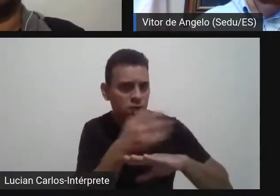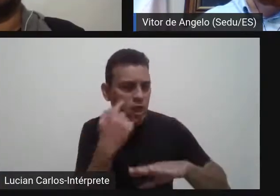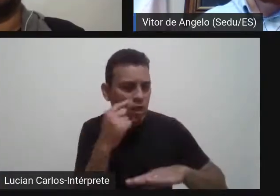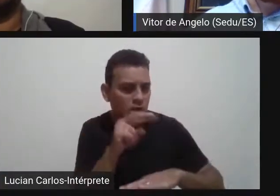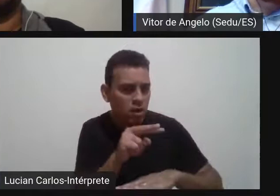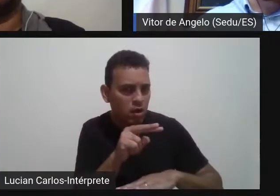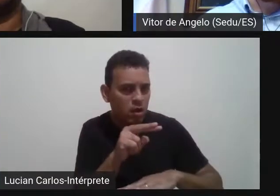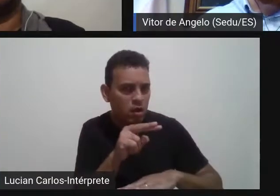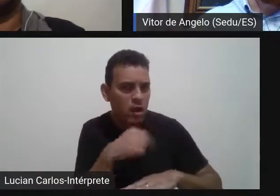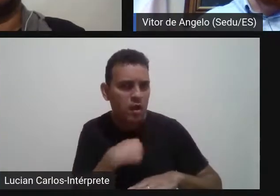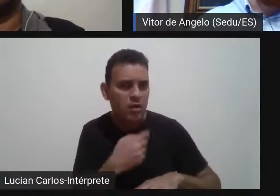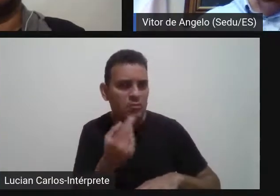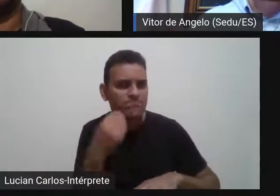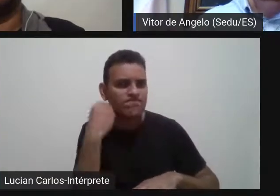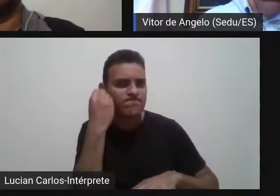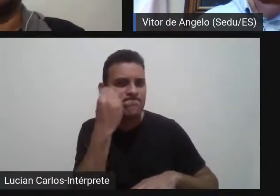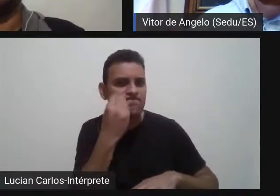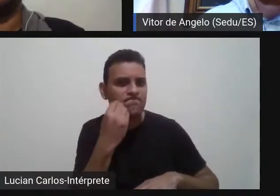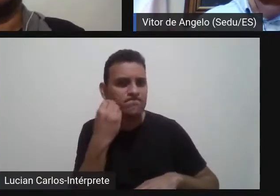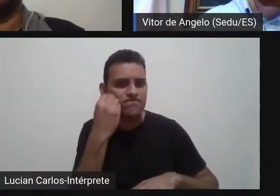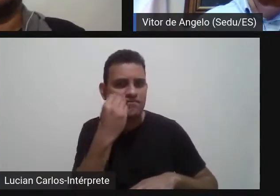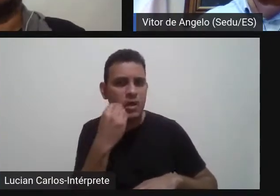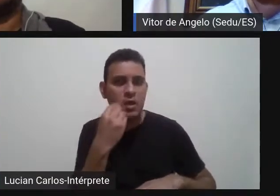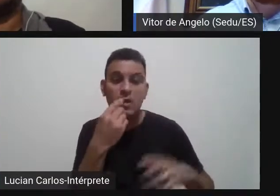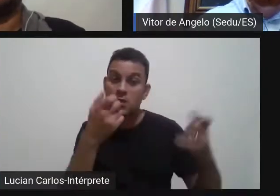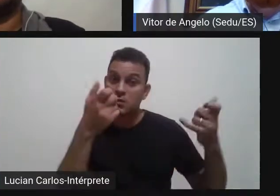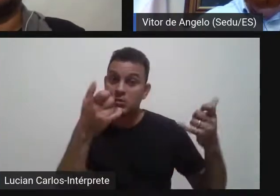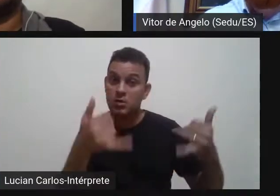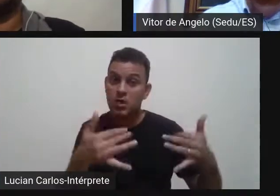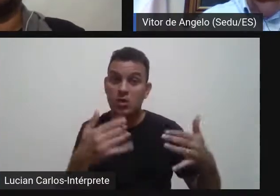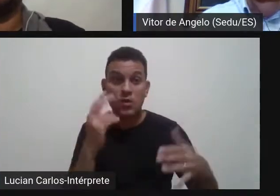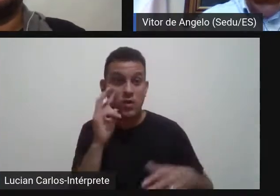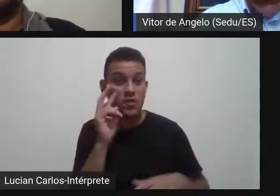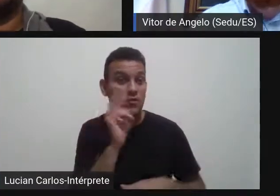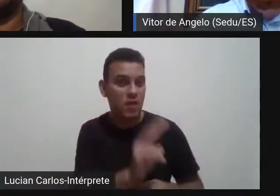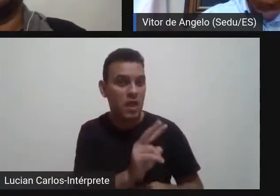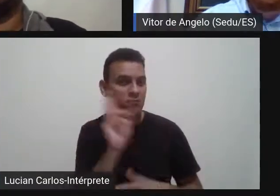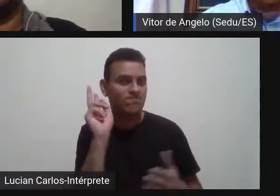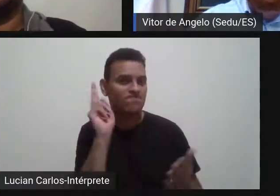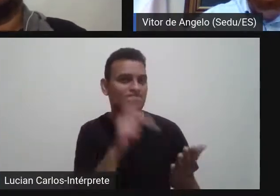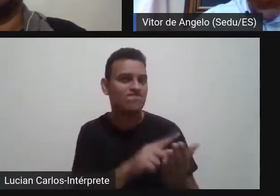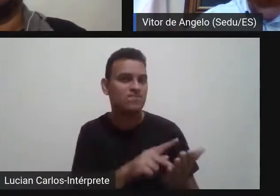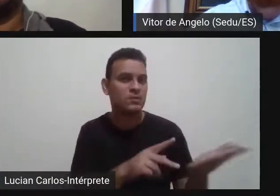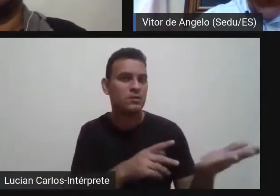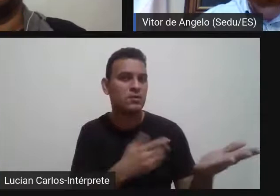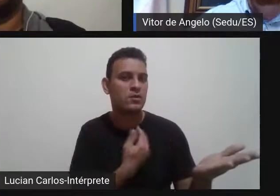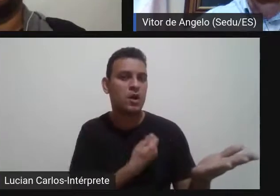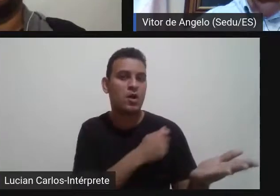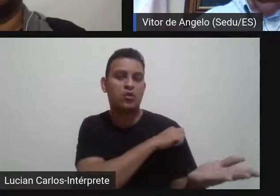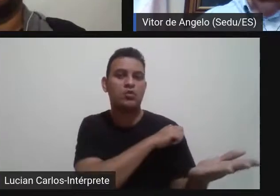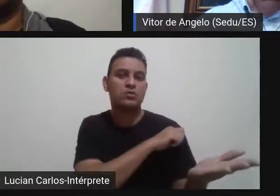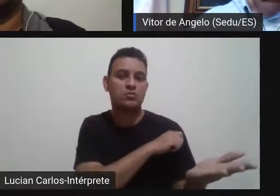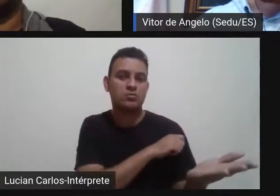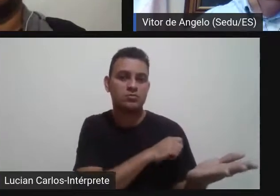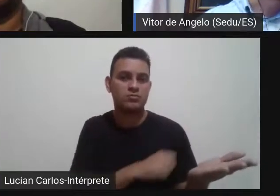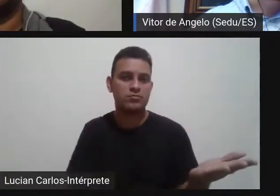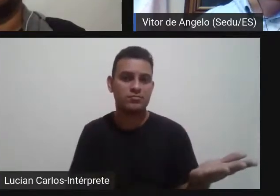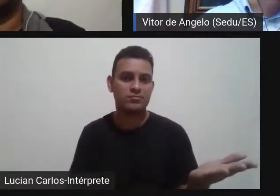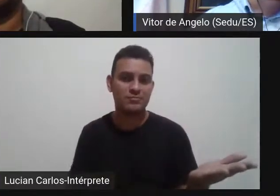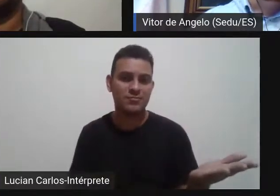coisas, passa pela experiência, que você aqui destacou muito bem, de ver a realidade desta pessoa, né?